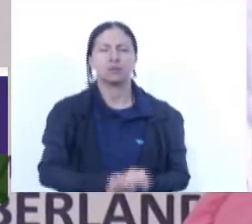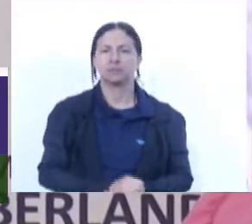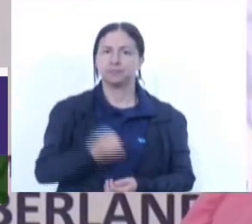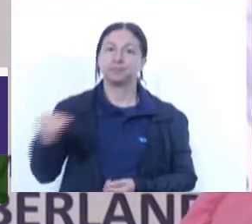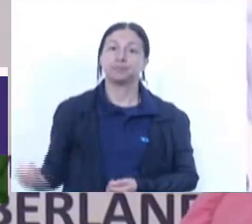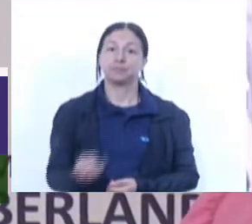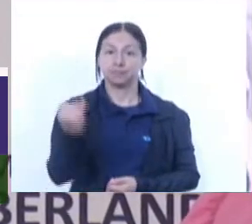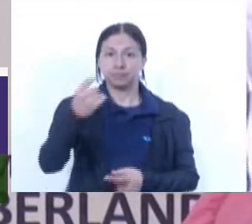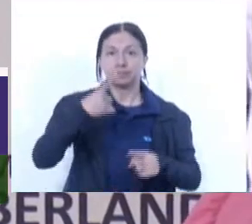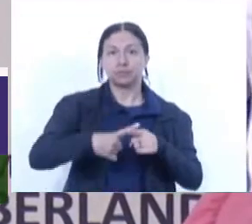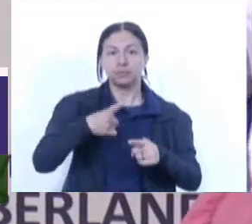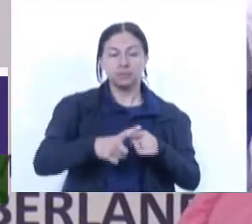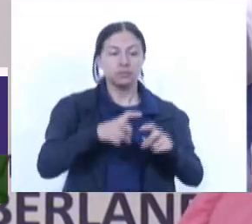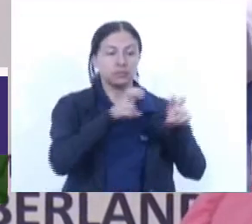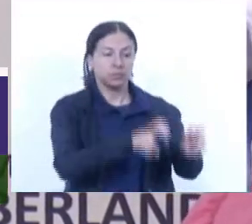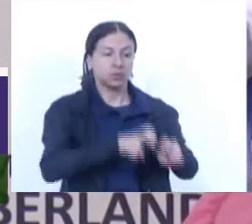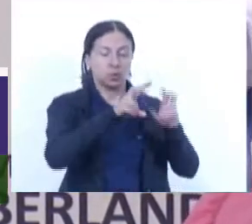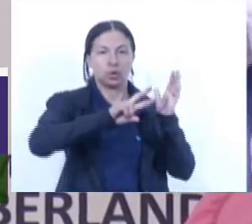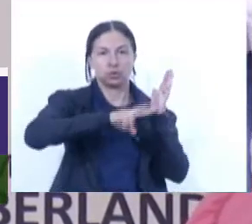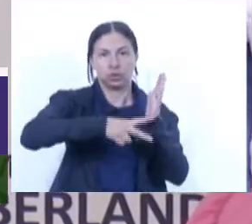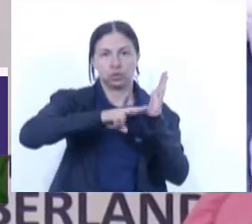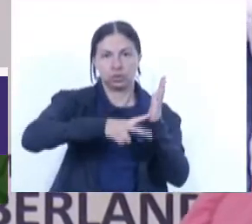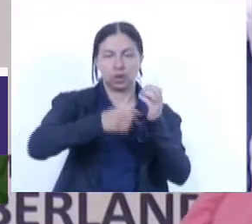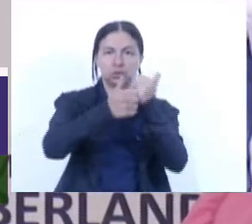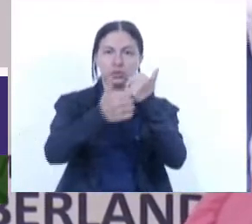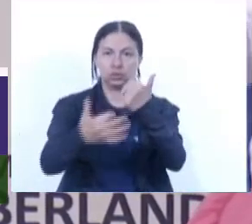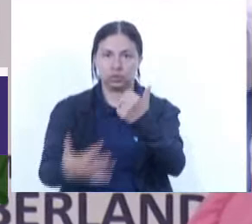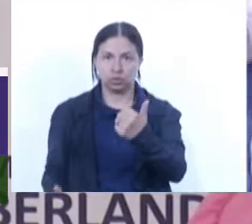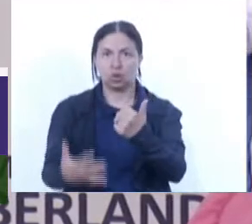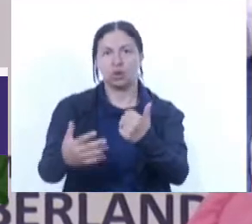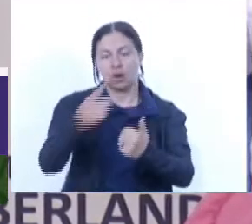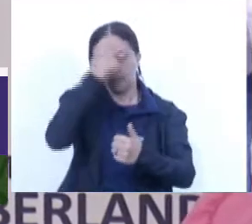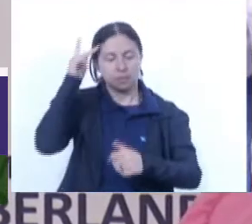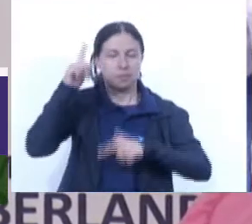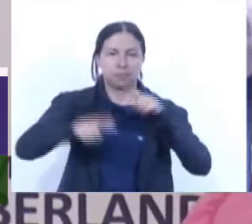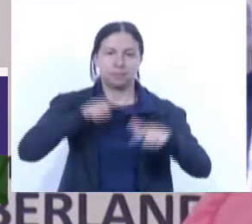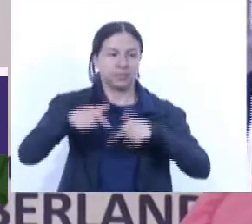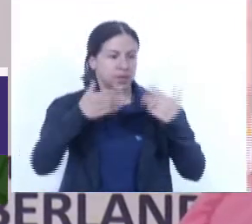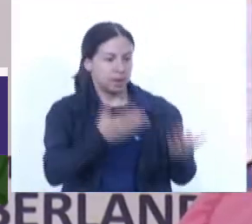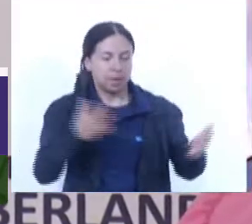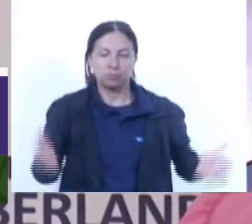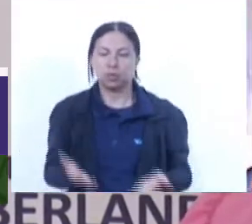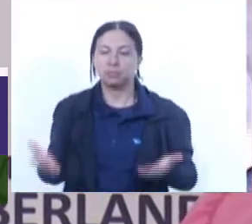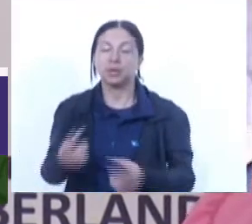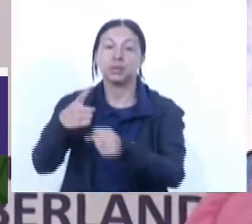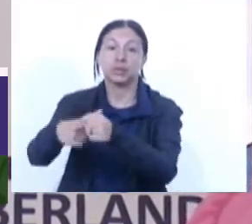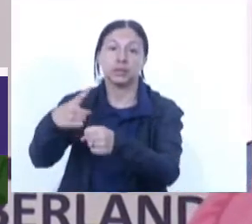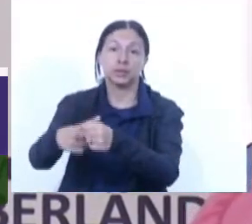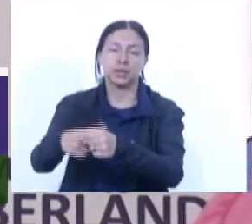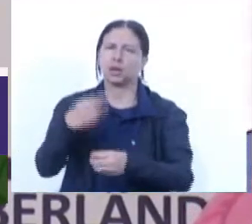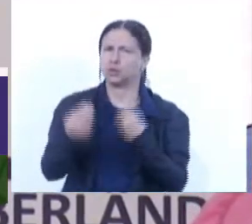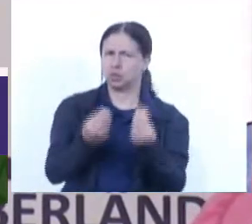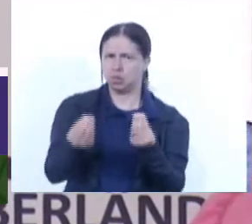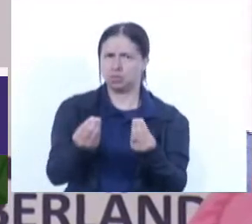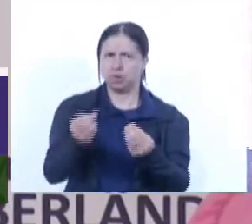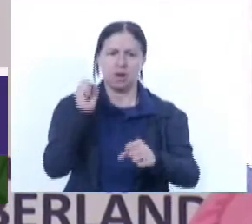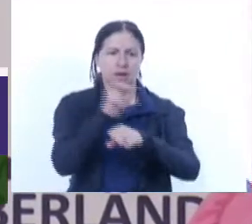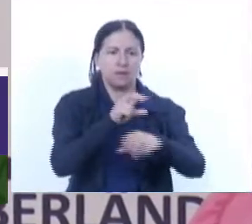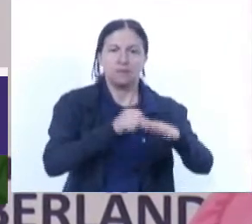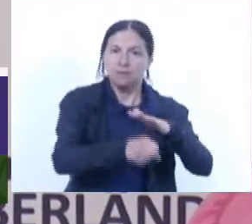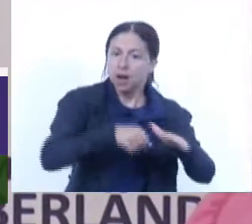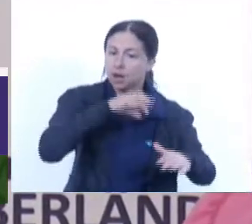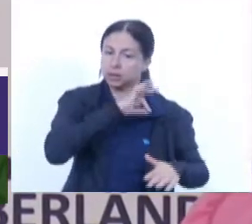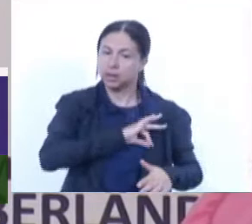é o sindicato rural é a diretoria os funcionários trabalhando em prol da cidade trabalhando como Adriana gerando emprego e renda